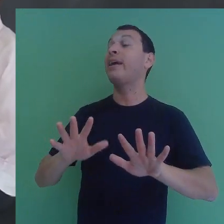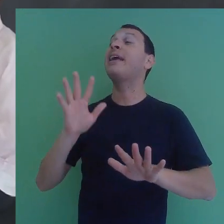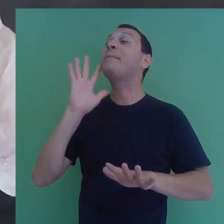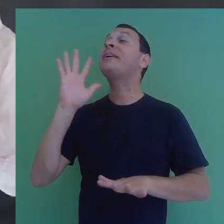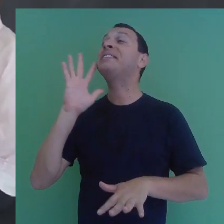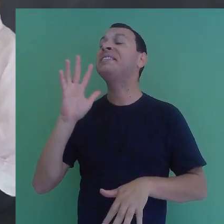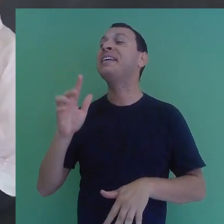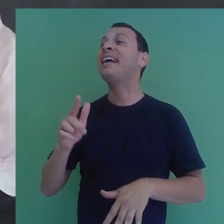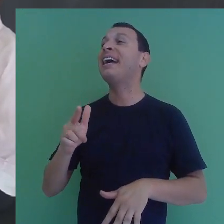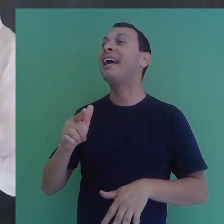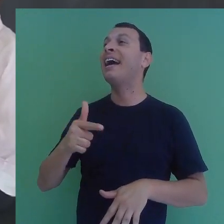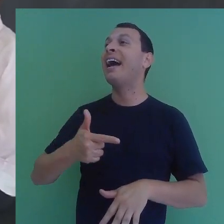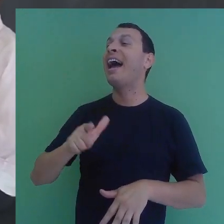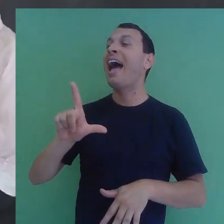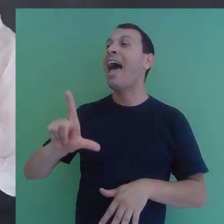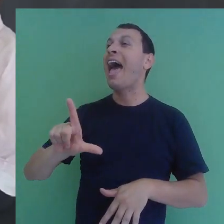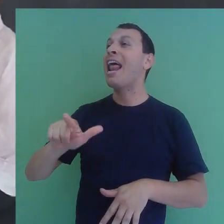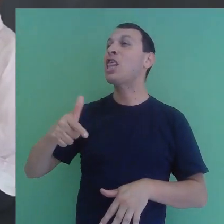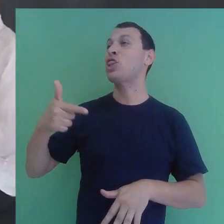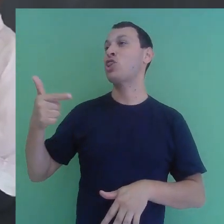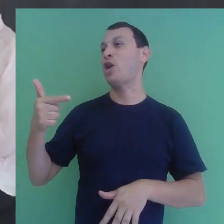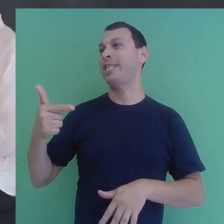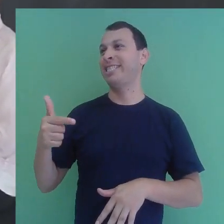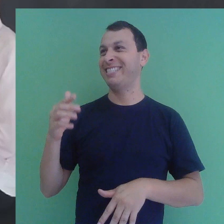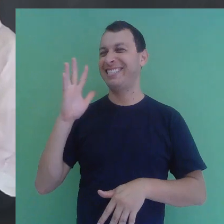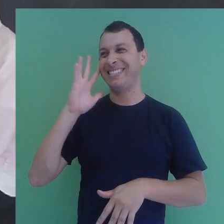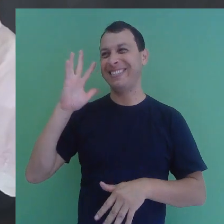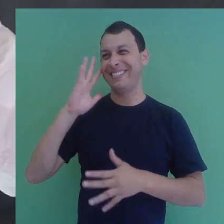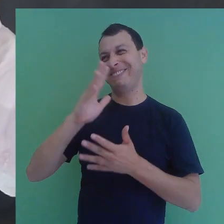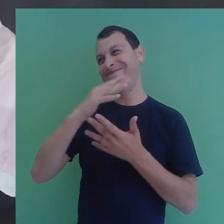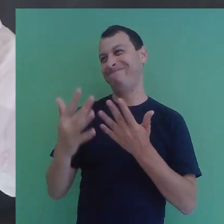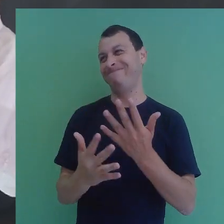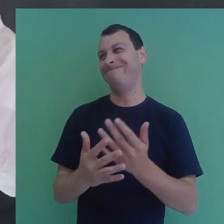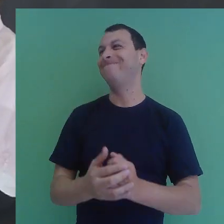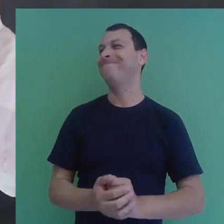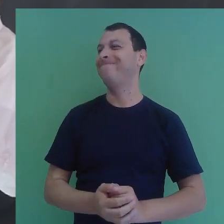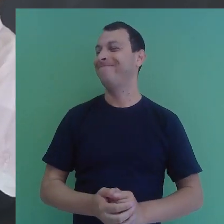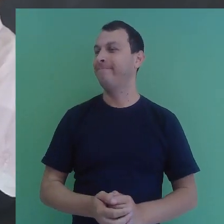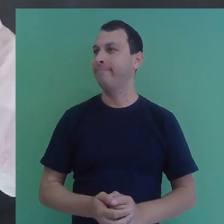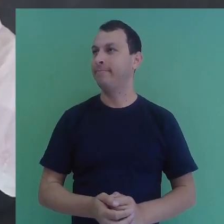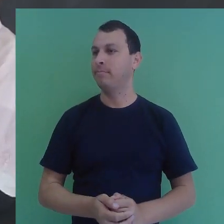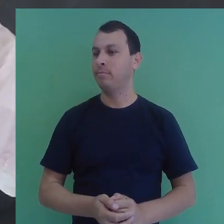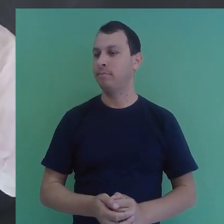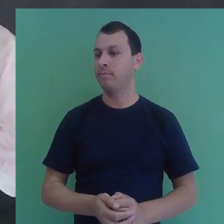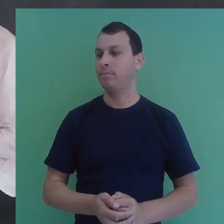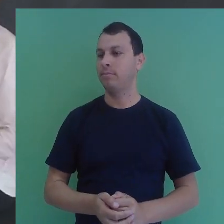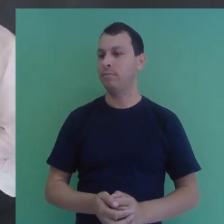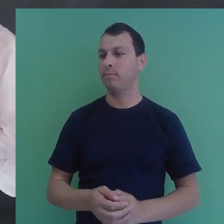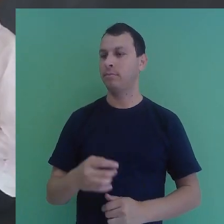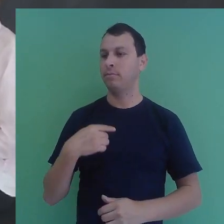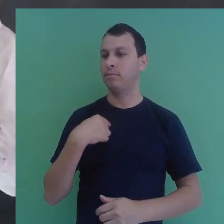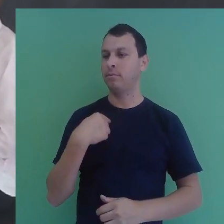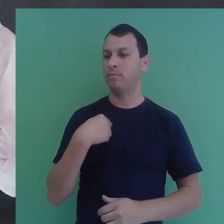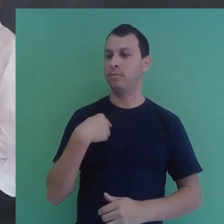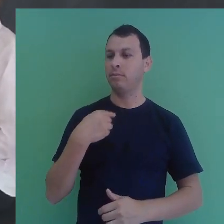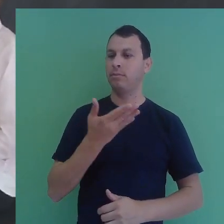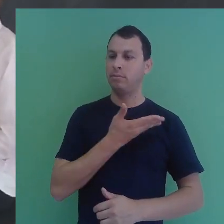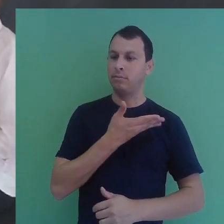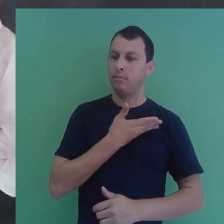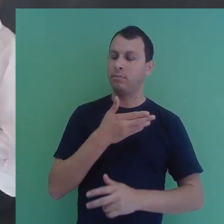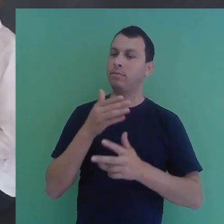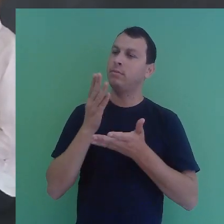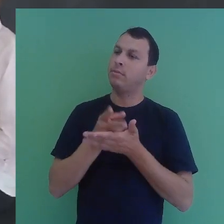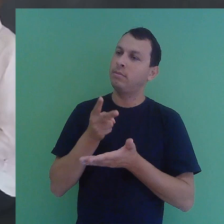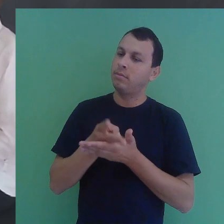segundo idioma, isso acontece muito. Na época que eu, por exemplo, não sabia nada assim, na dica de nada de Libras, eu e meus amigos, a gente